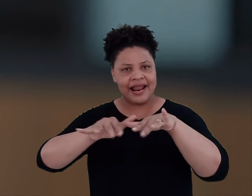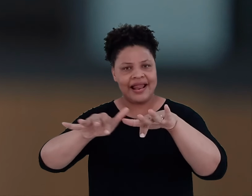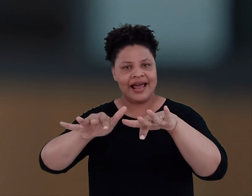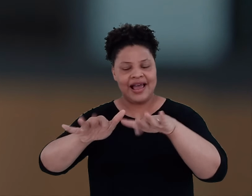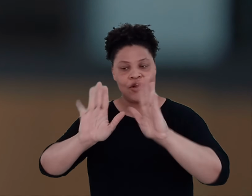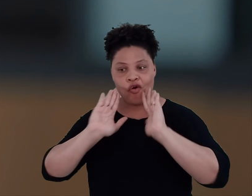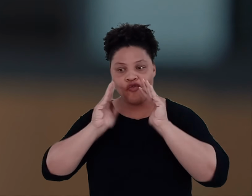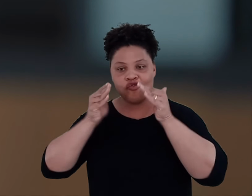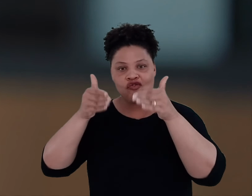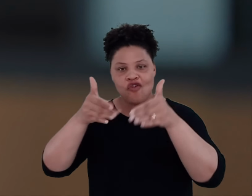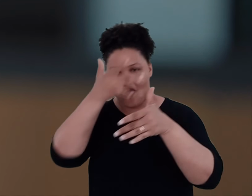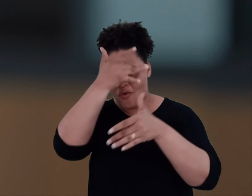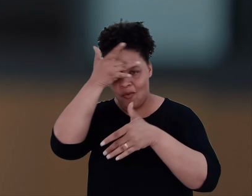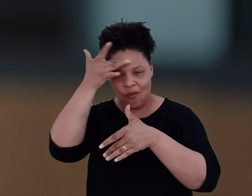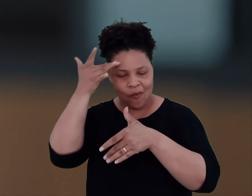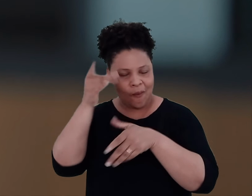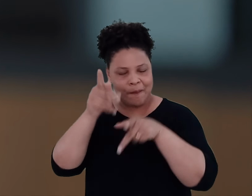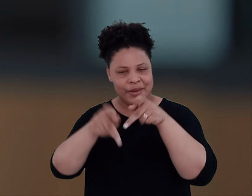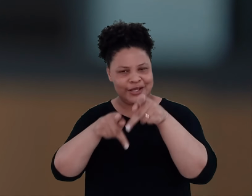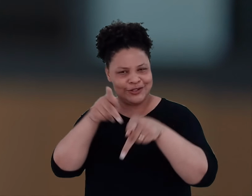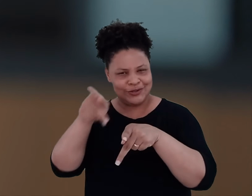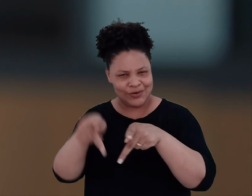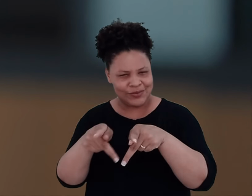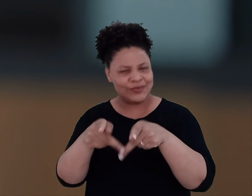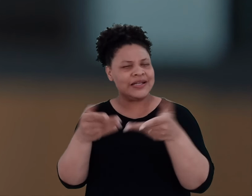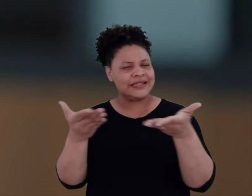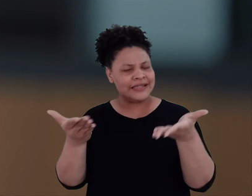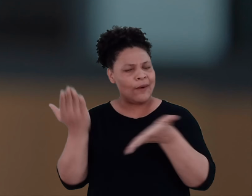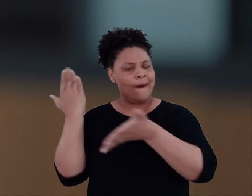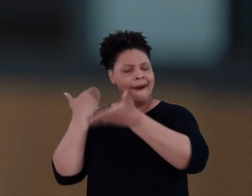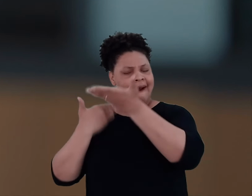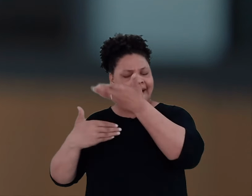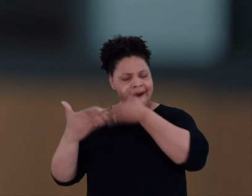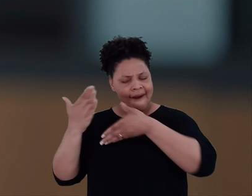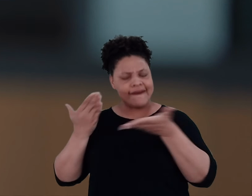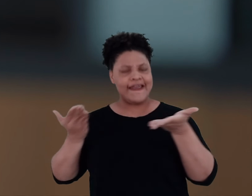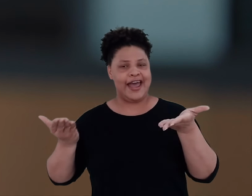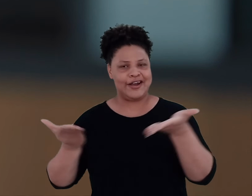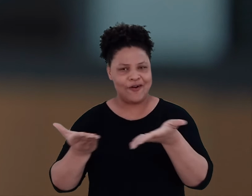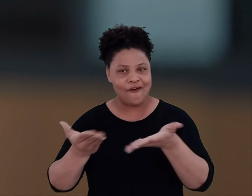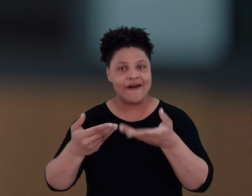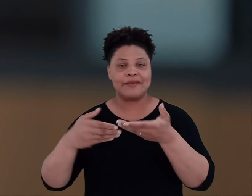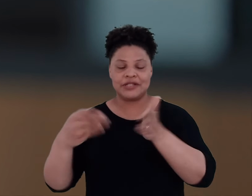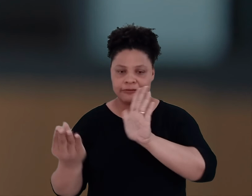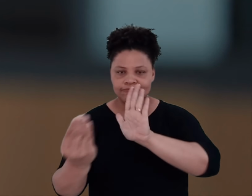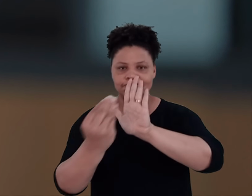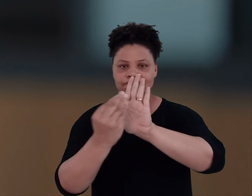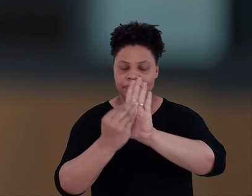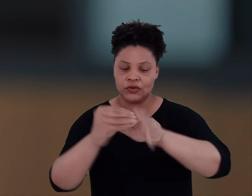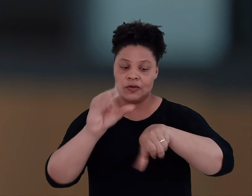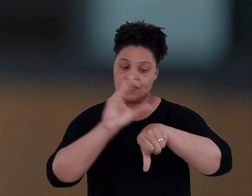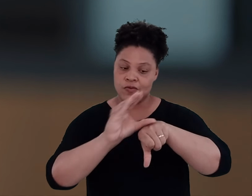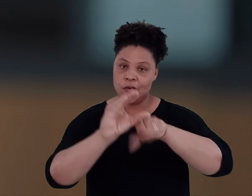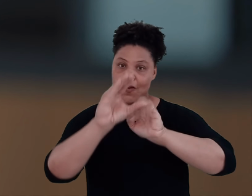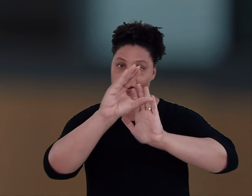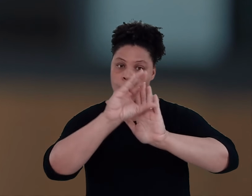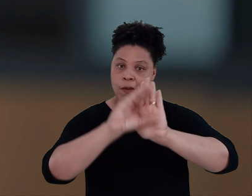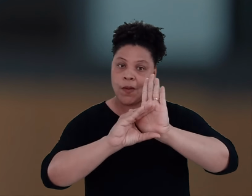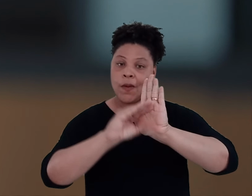público. Iniciativas do passado da imprensa negra, assim como as do presente, devem estar no currículo dos cursos de